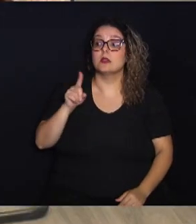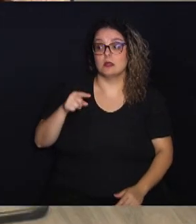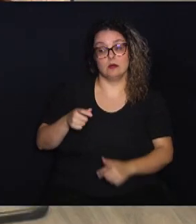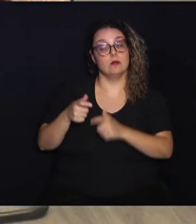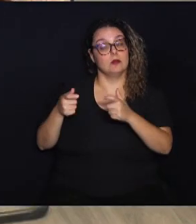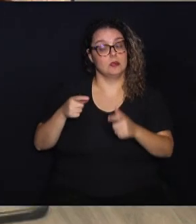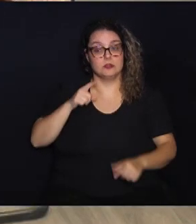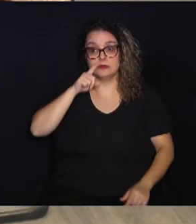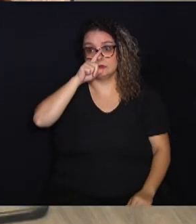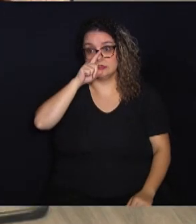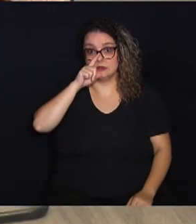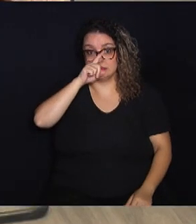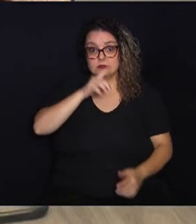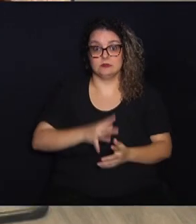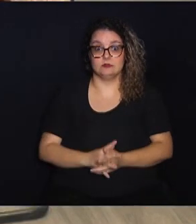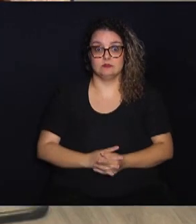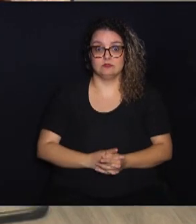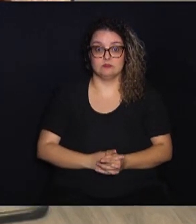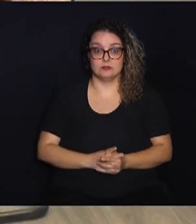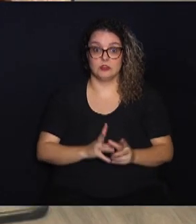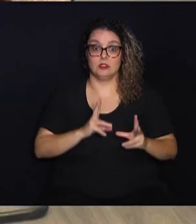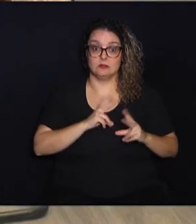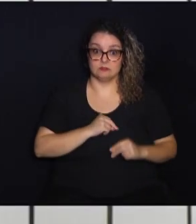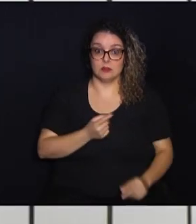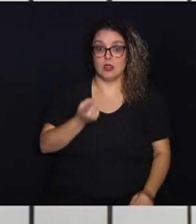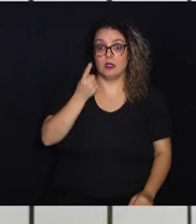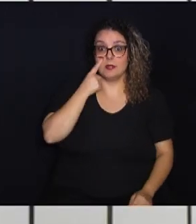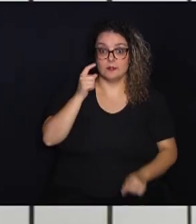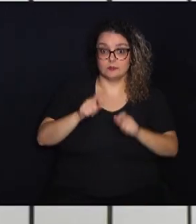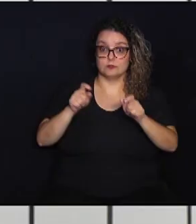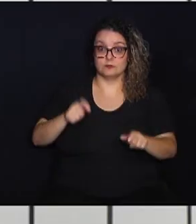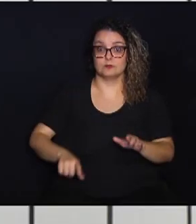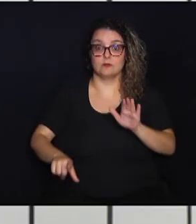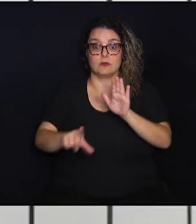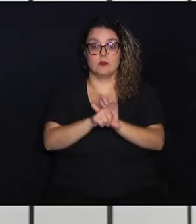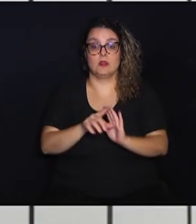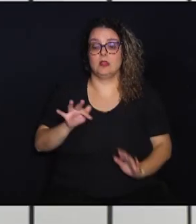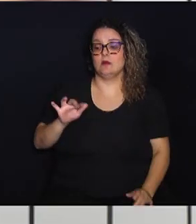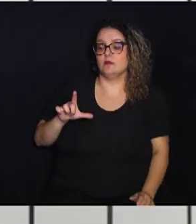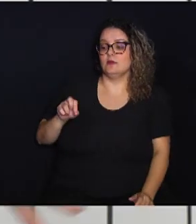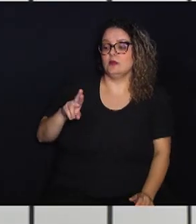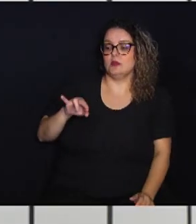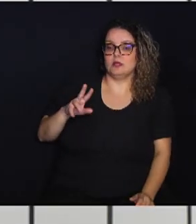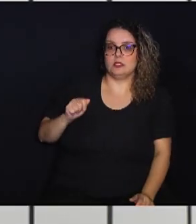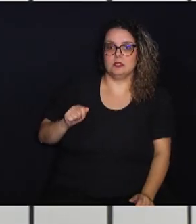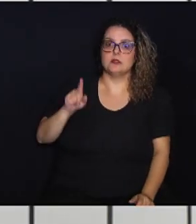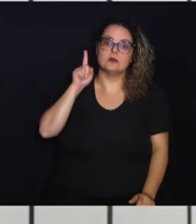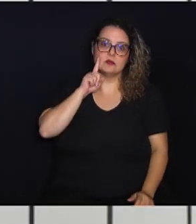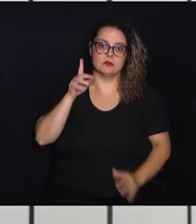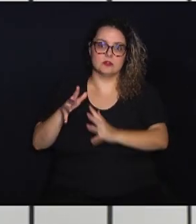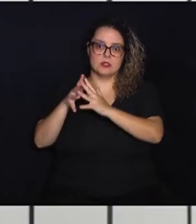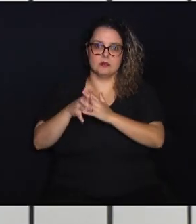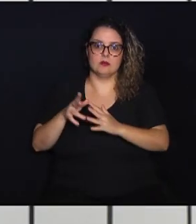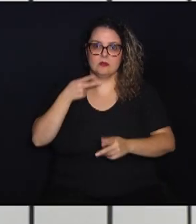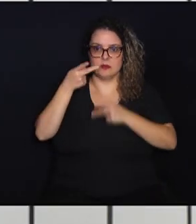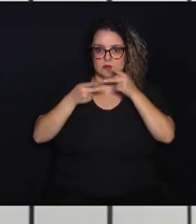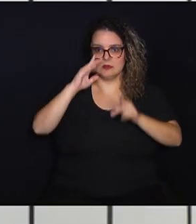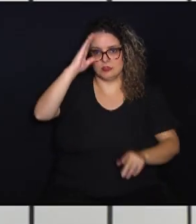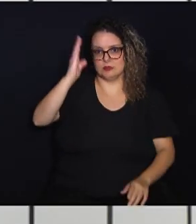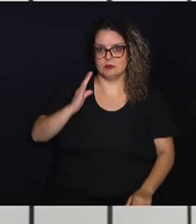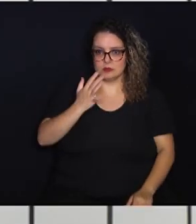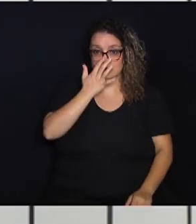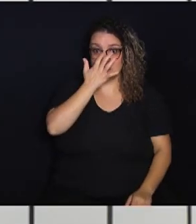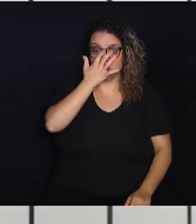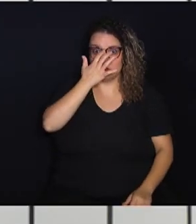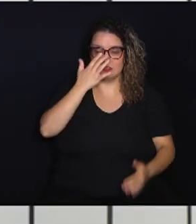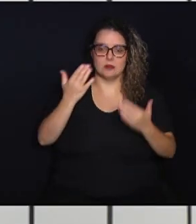perigo. Poxa vida. Olha, gente, uma lei da Flórida, né? A gente está falando do Brasil, claro, mas vamos